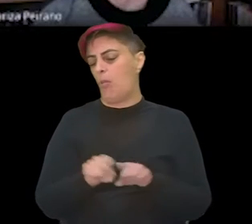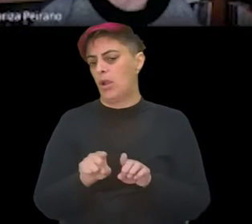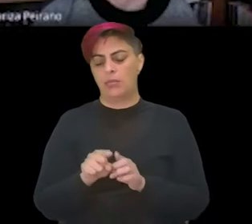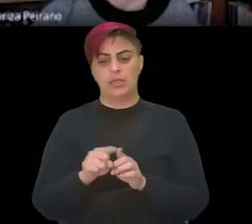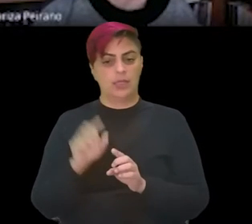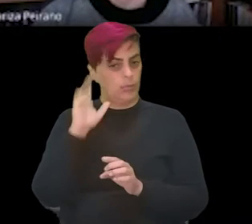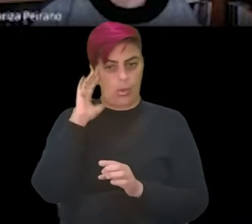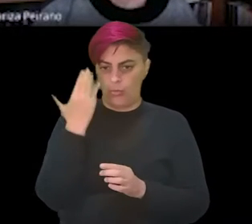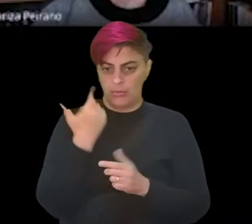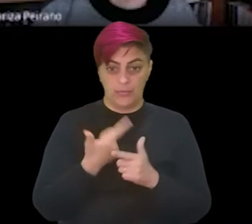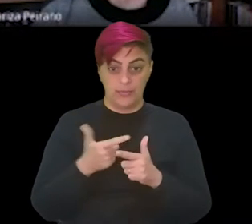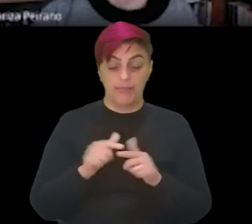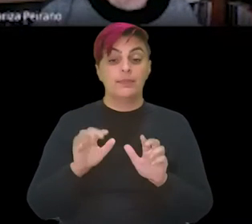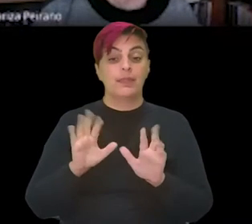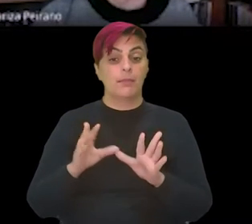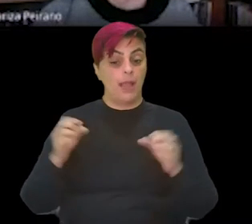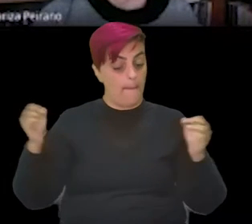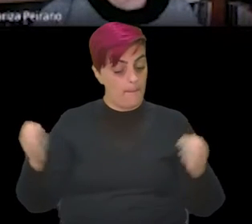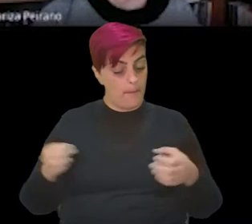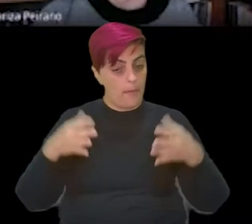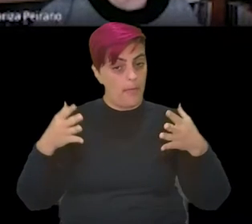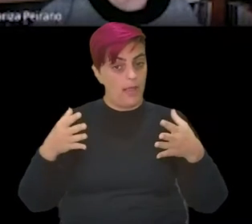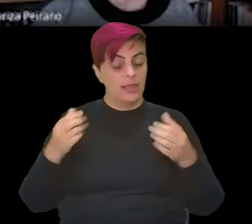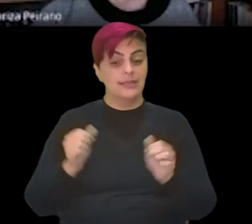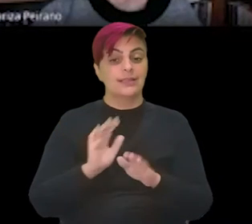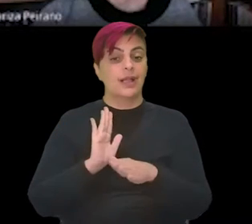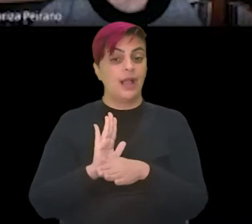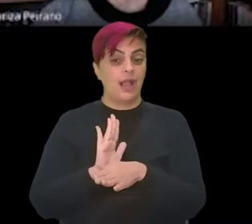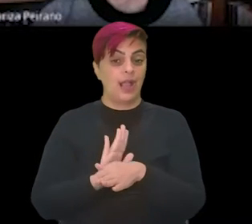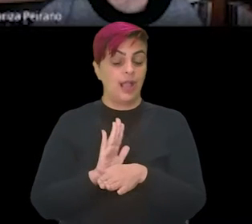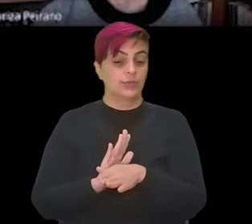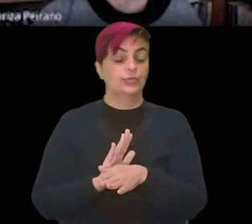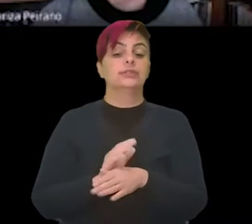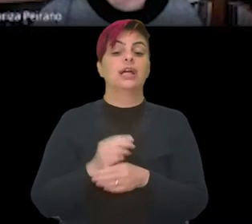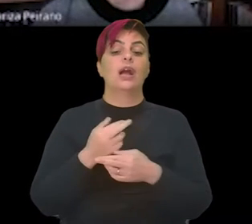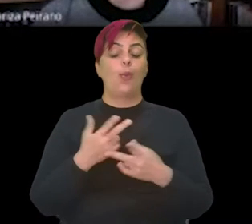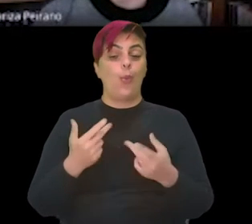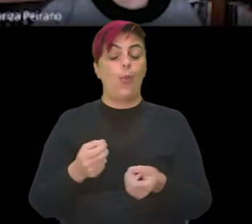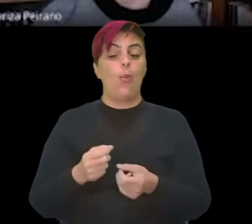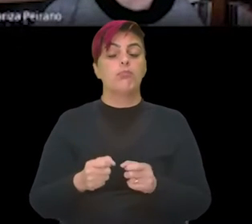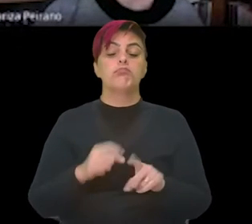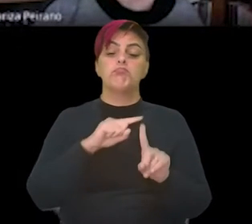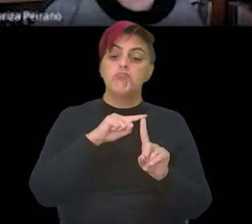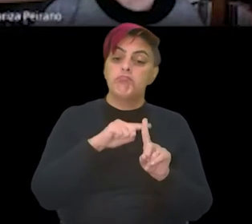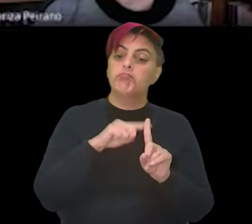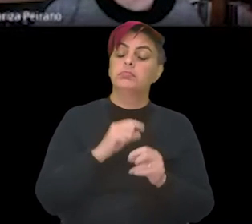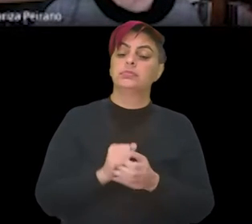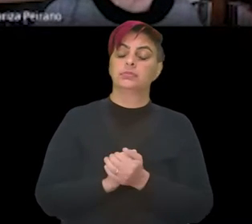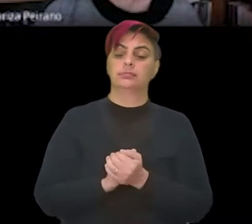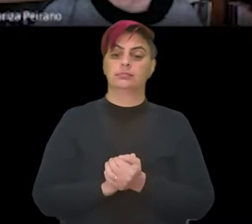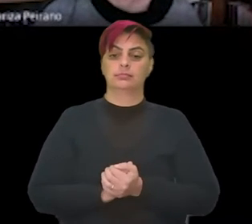de um construtor. Mas a magia favoreceria resultados positivos como uma